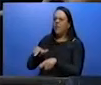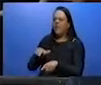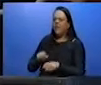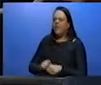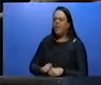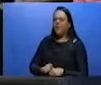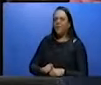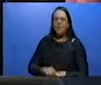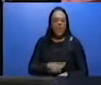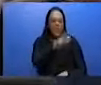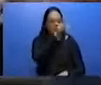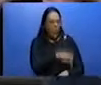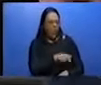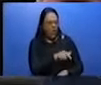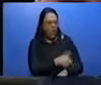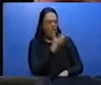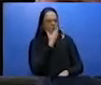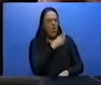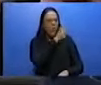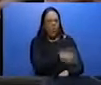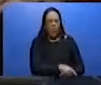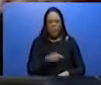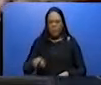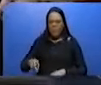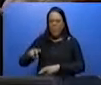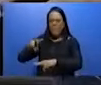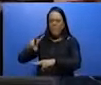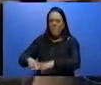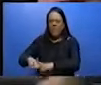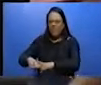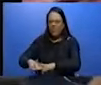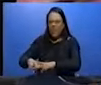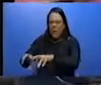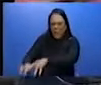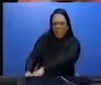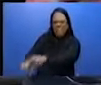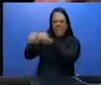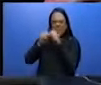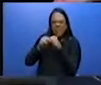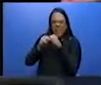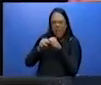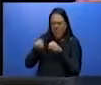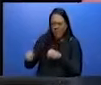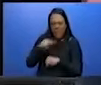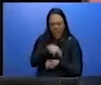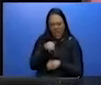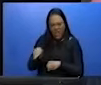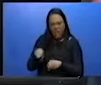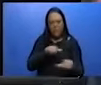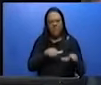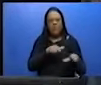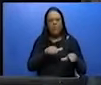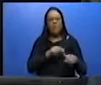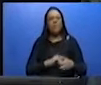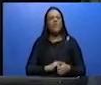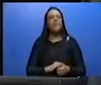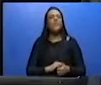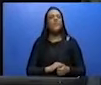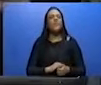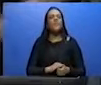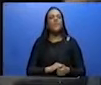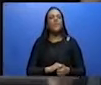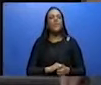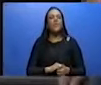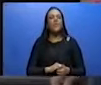aprisionavam os índios, levavam eles à força para trabalhar. Ah, achei você, vou te levar para o Capitão Mor